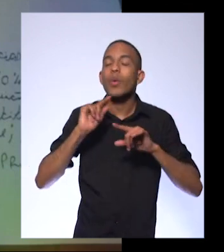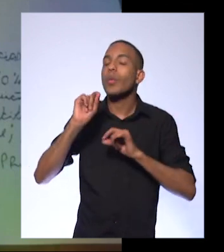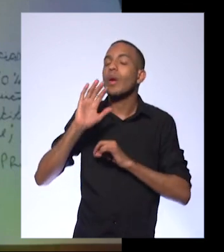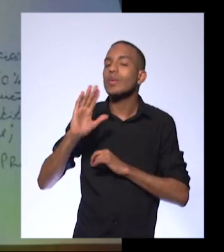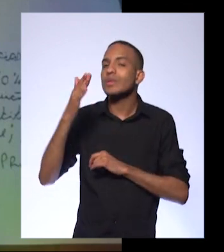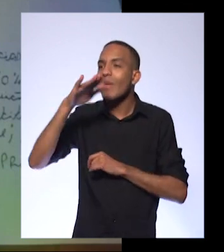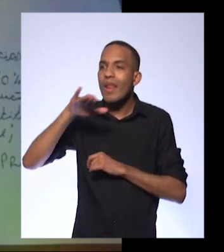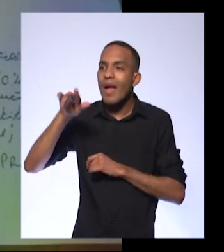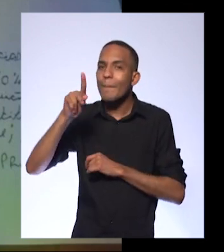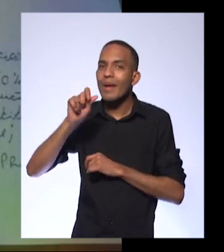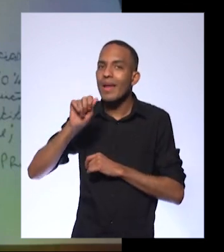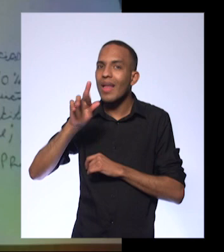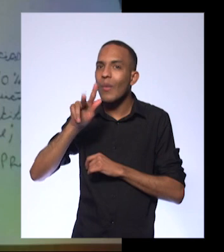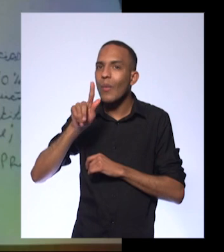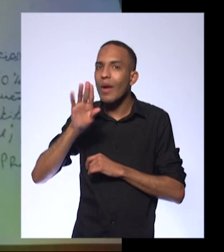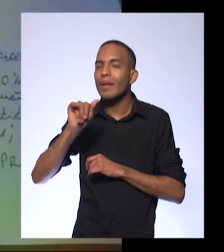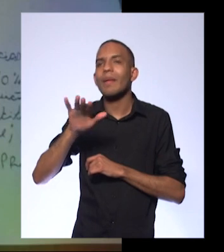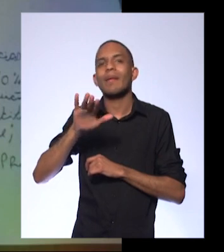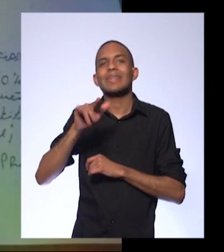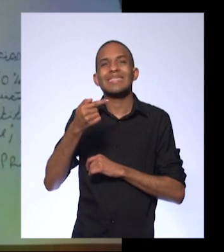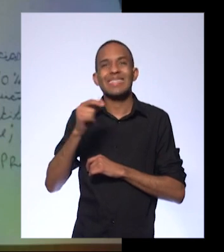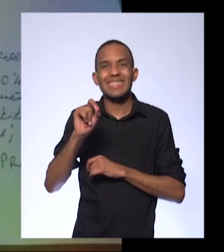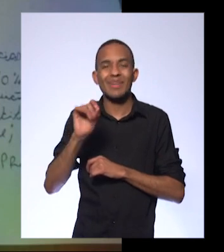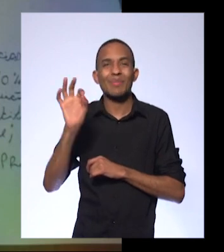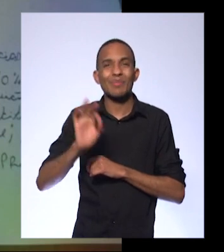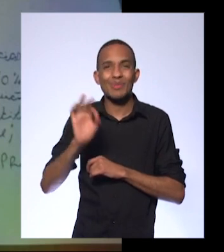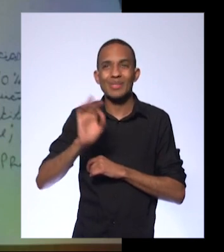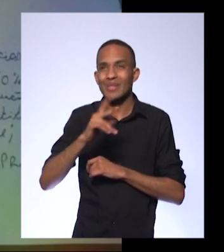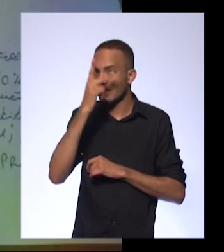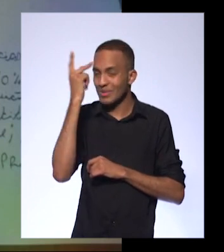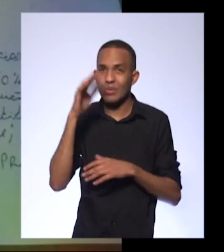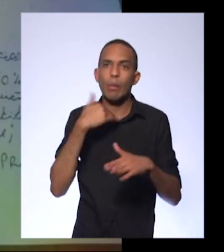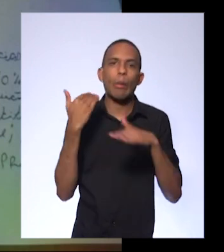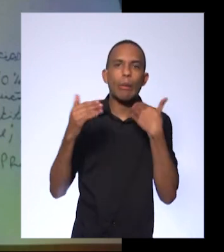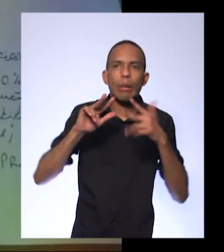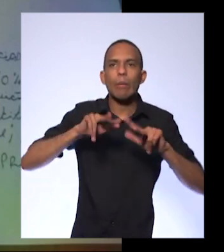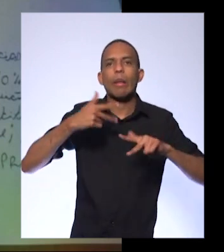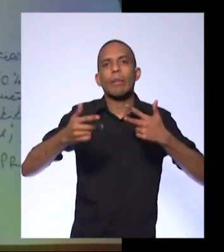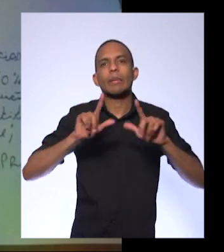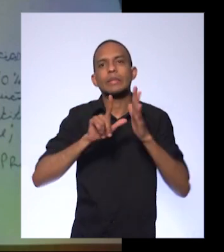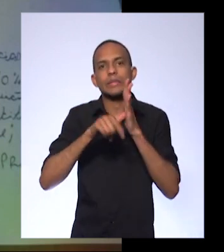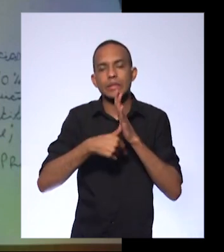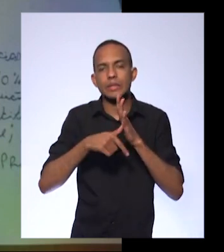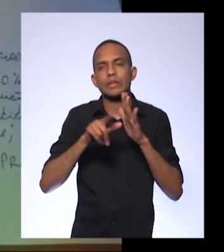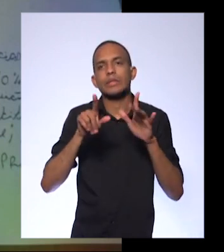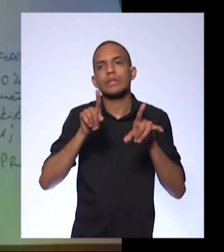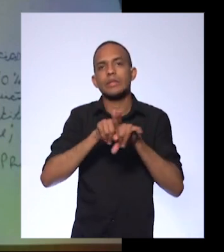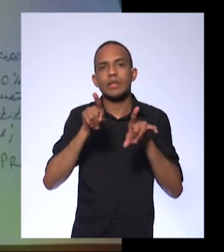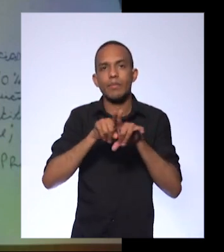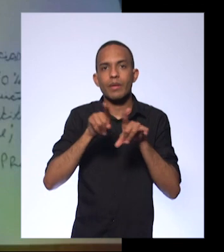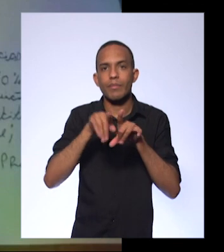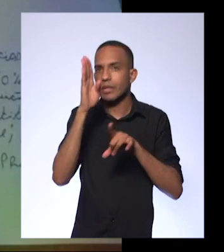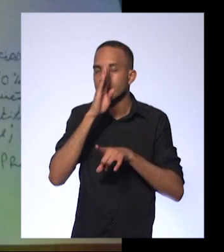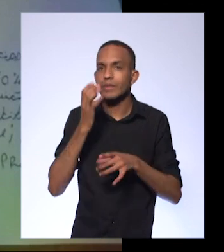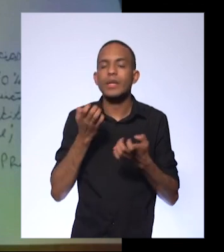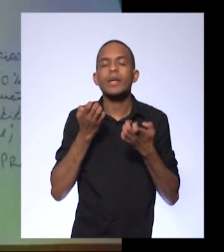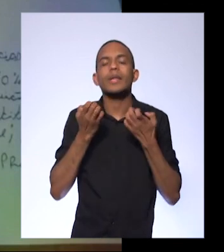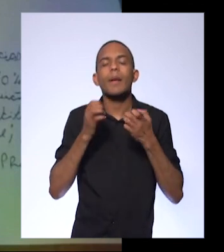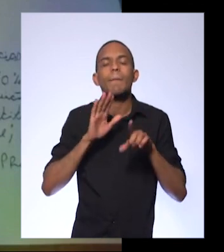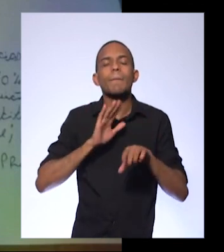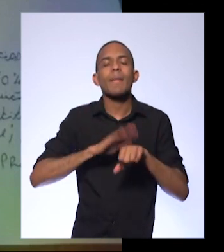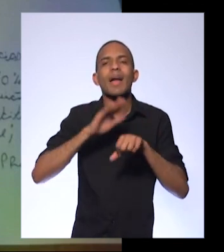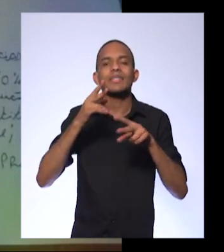foram 70% da população morta, destruição e atraso. O exército do Brasil queria mais